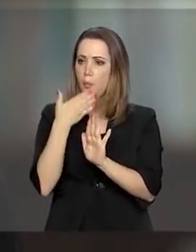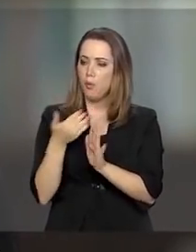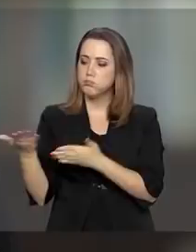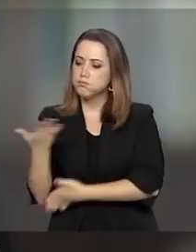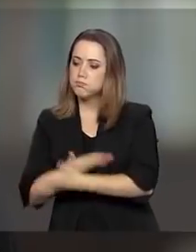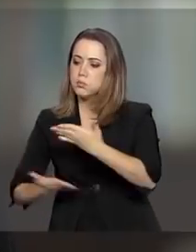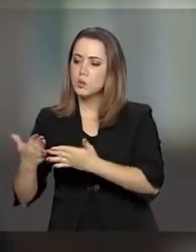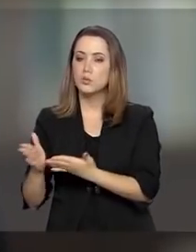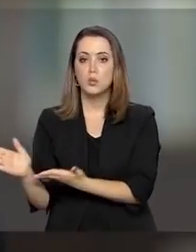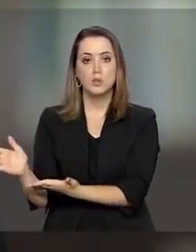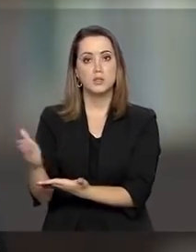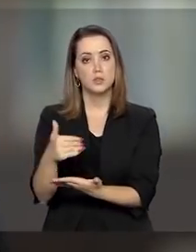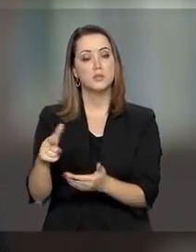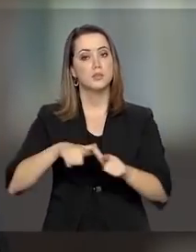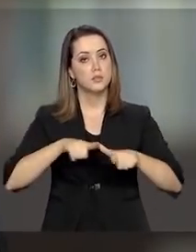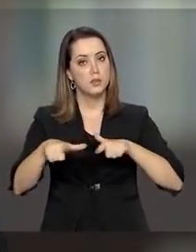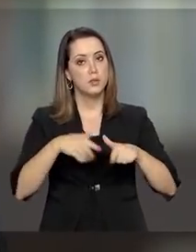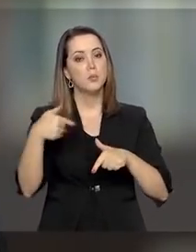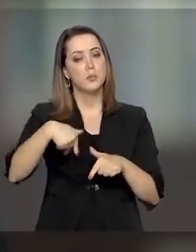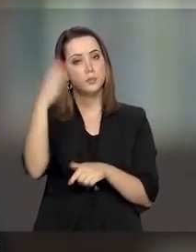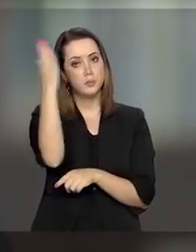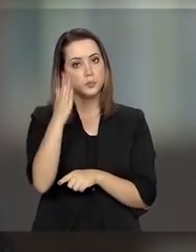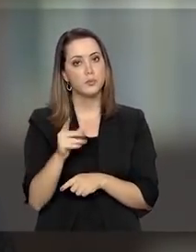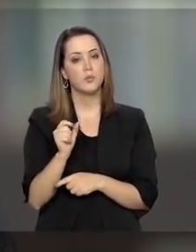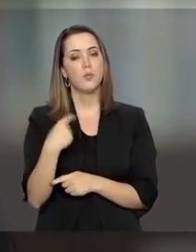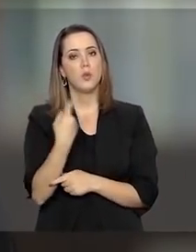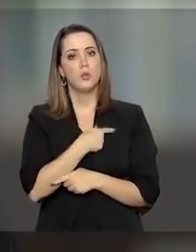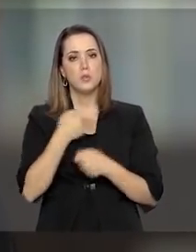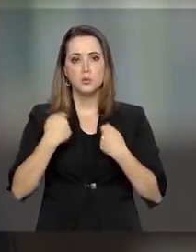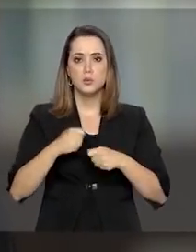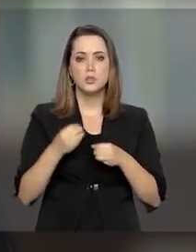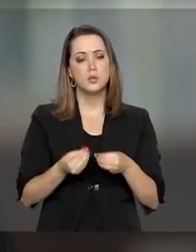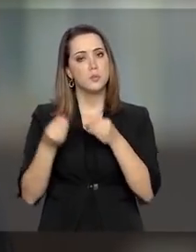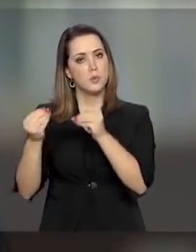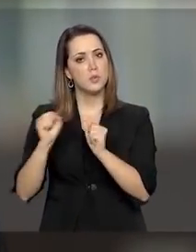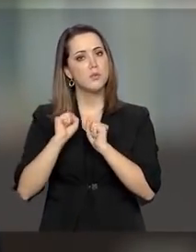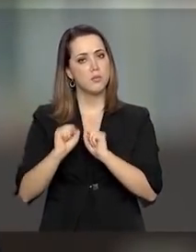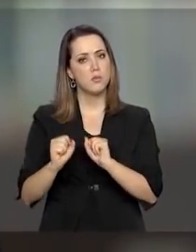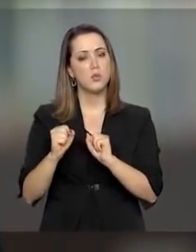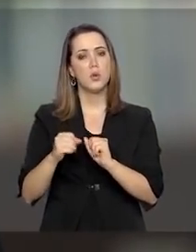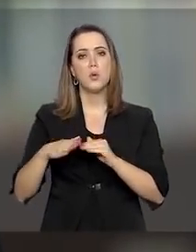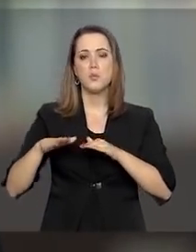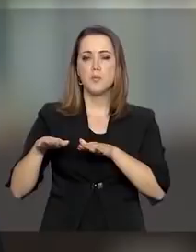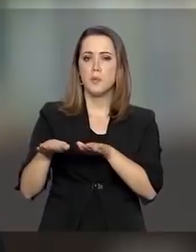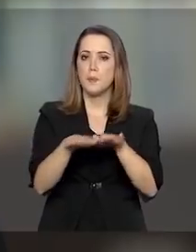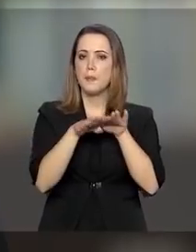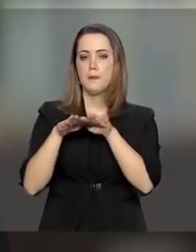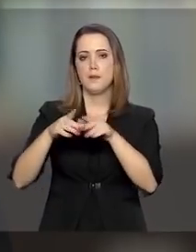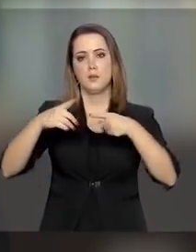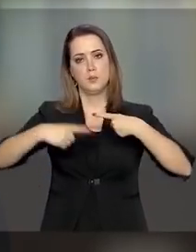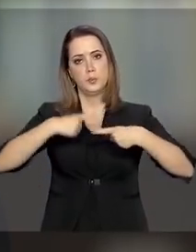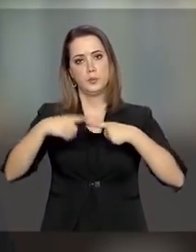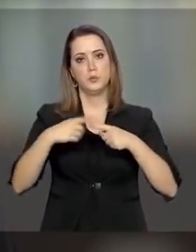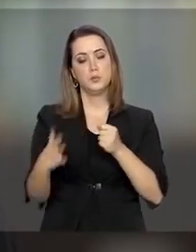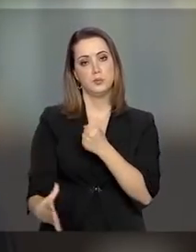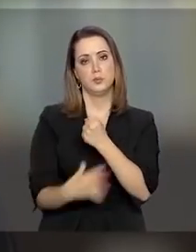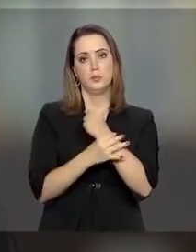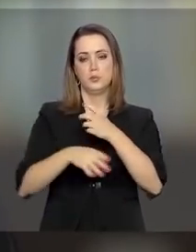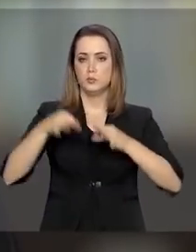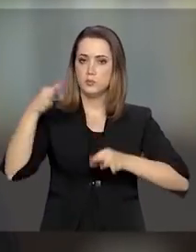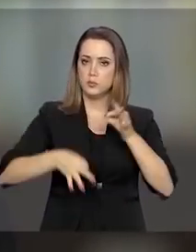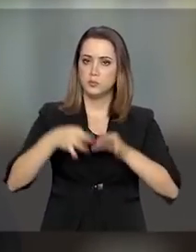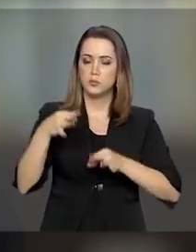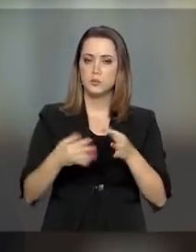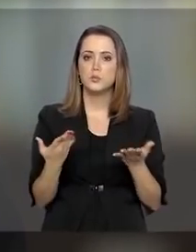que vão trazer empregos no brasil temos que garantir aos investidores a estabilidade política e segurança jurídica